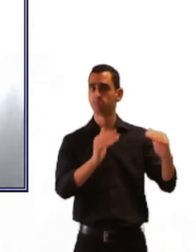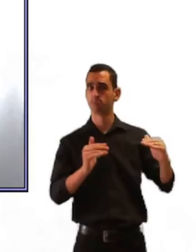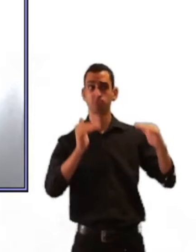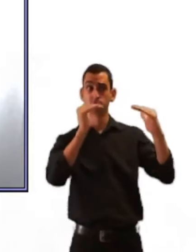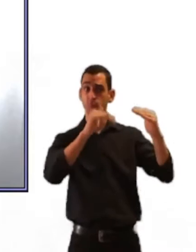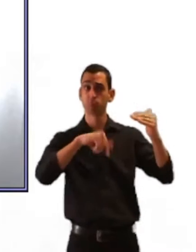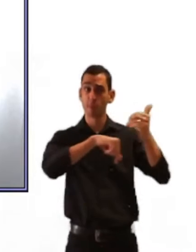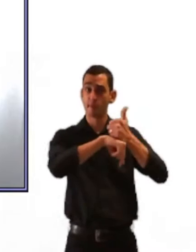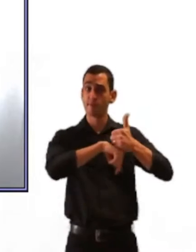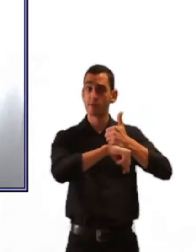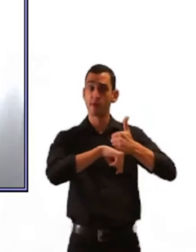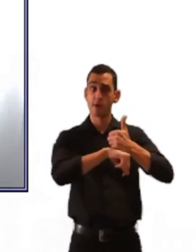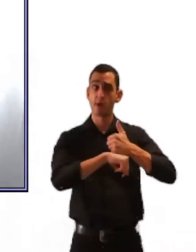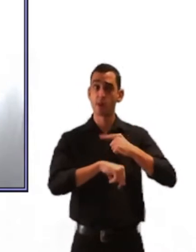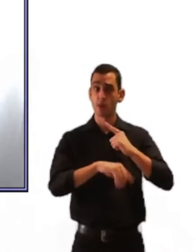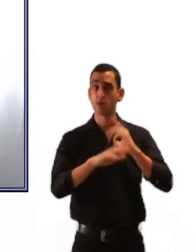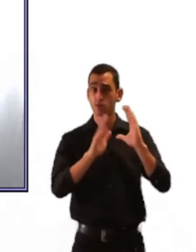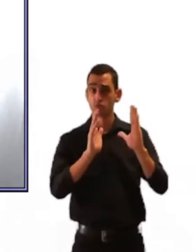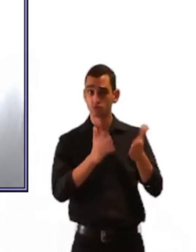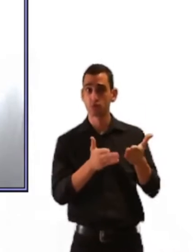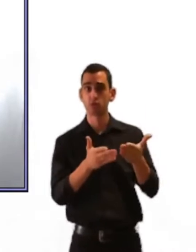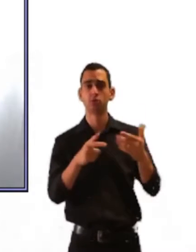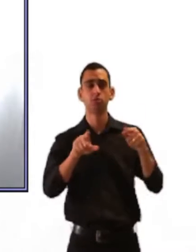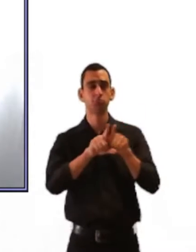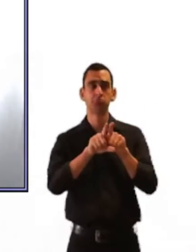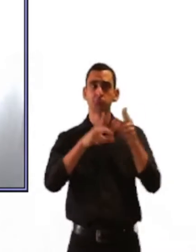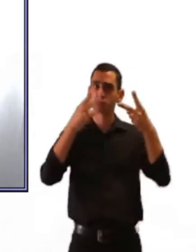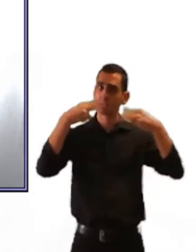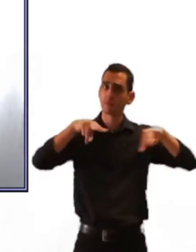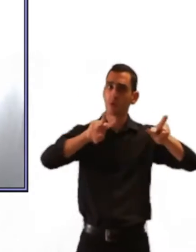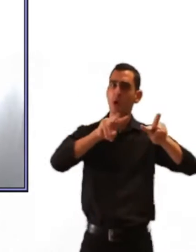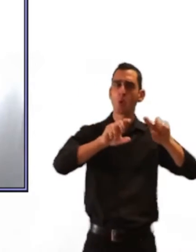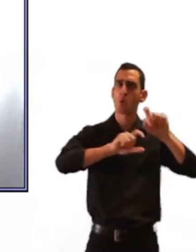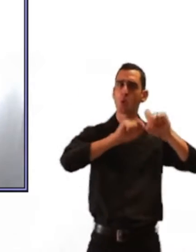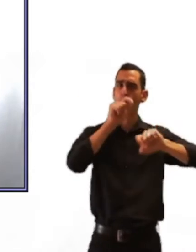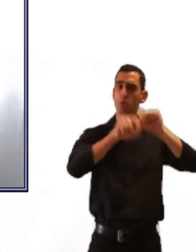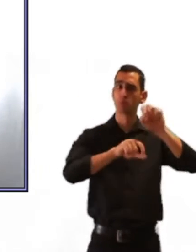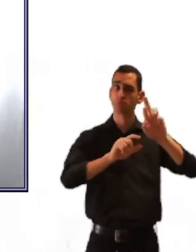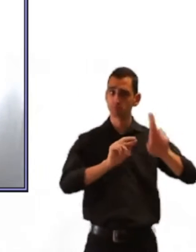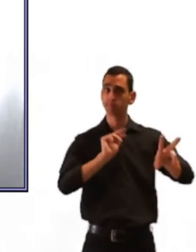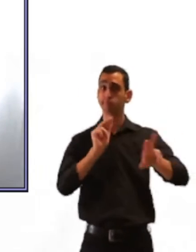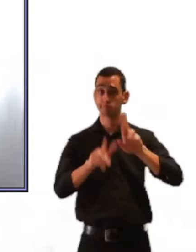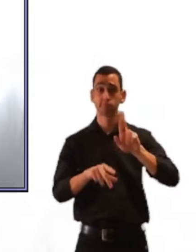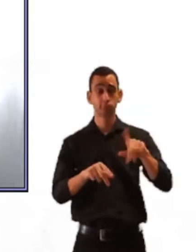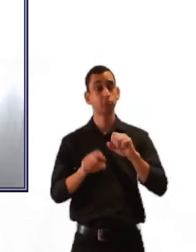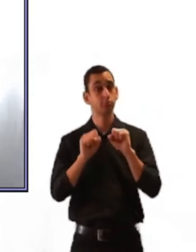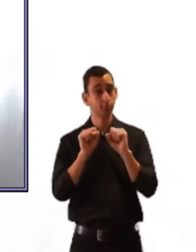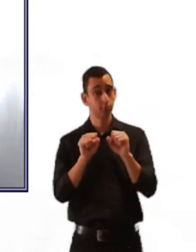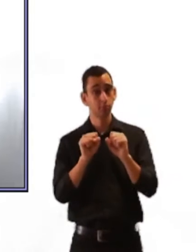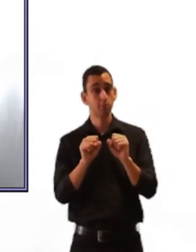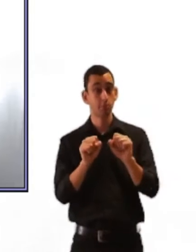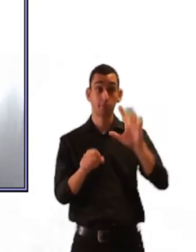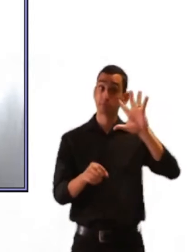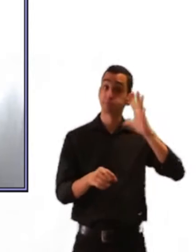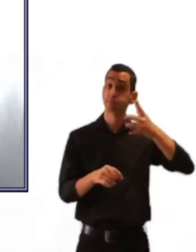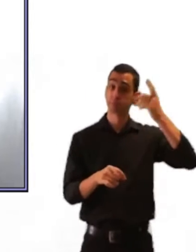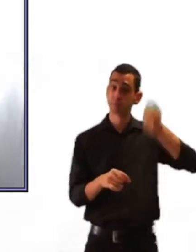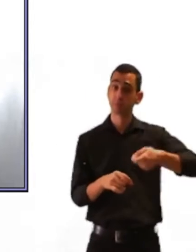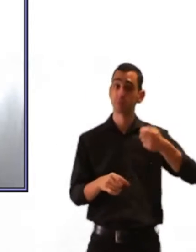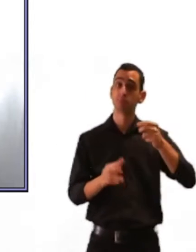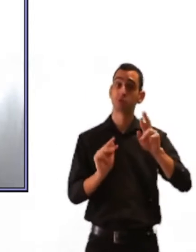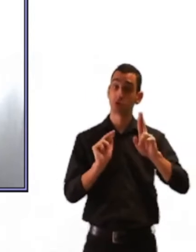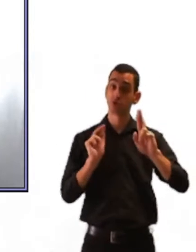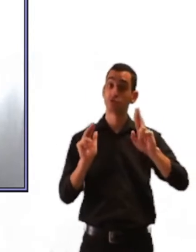formação profissional, que o juiz tem uma visão de mundo e que isso pode influenciar na sua tomada de